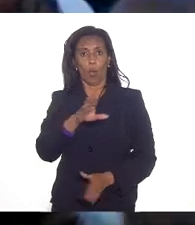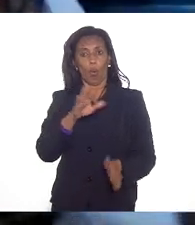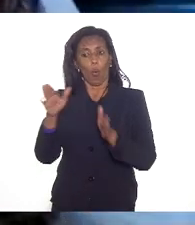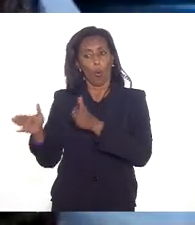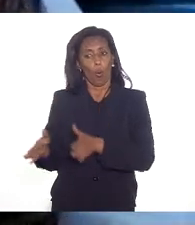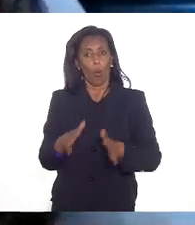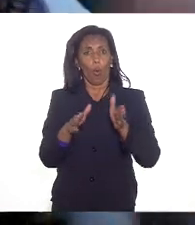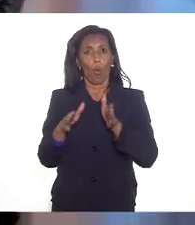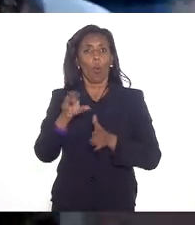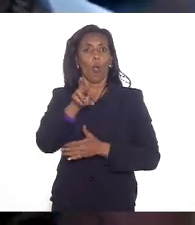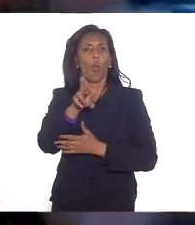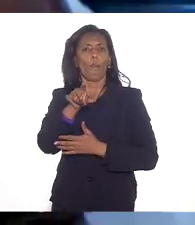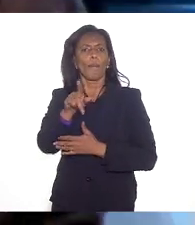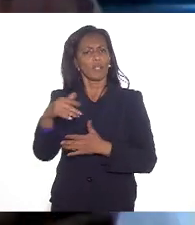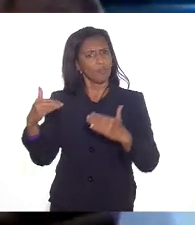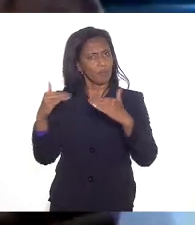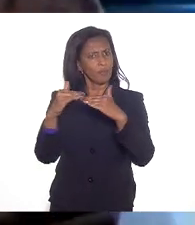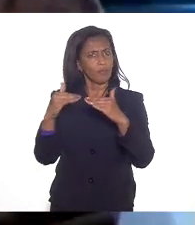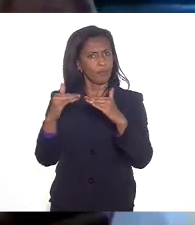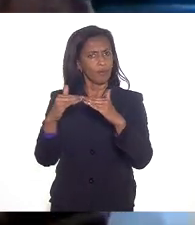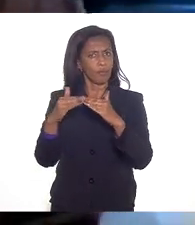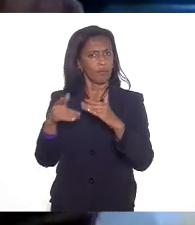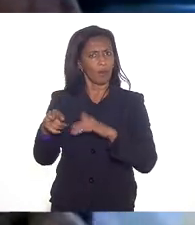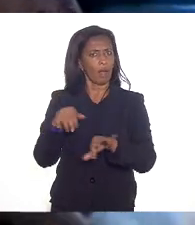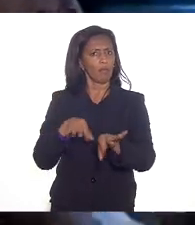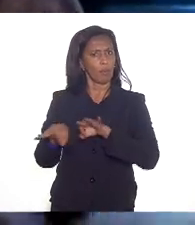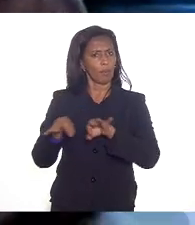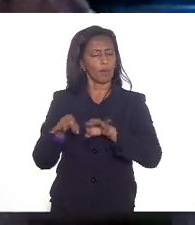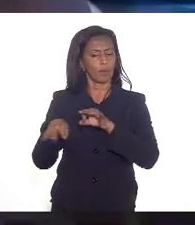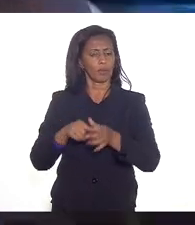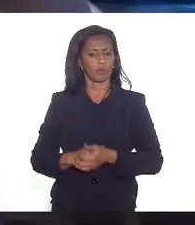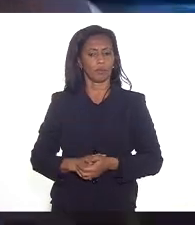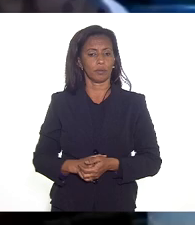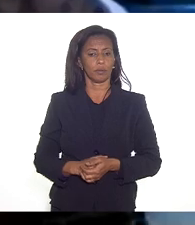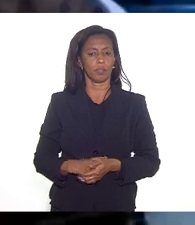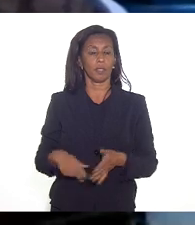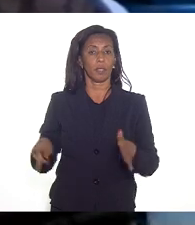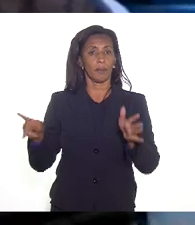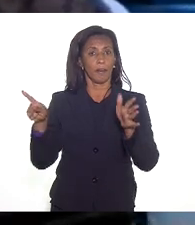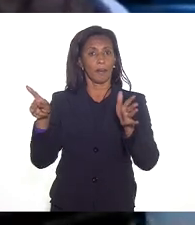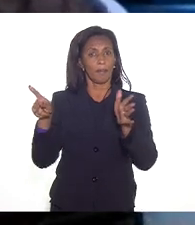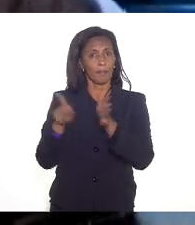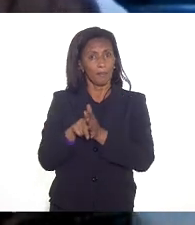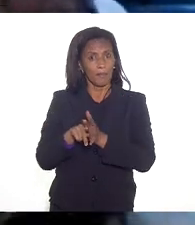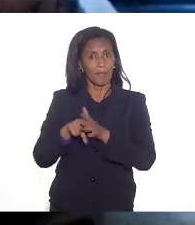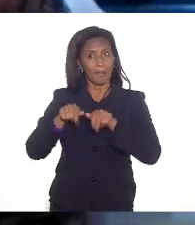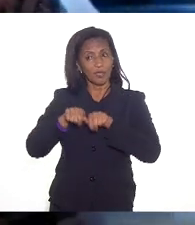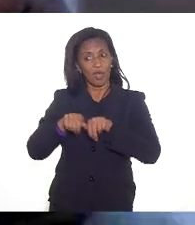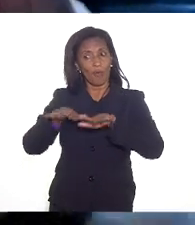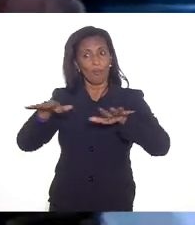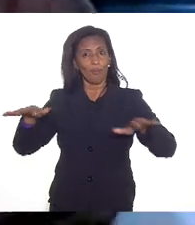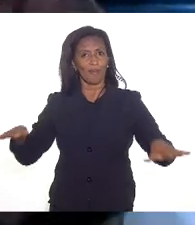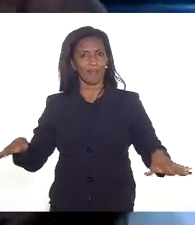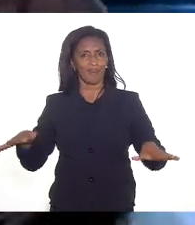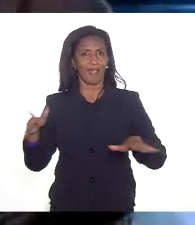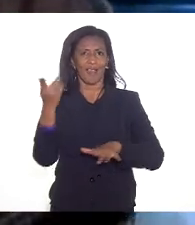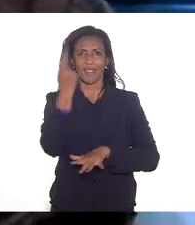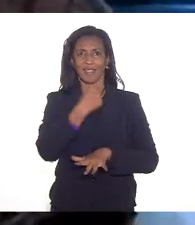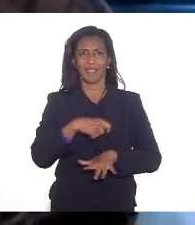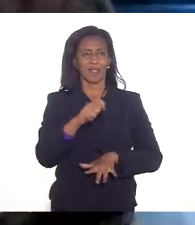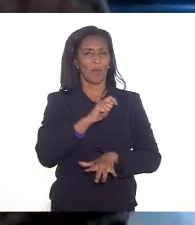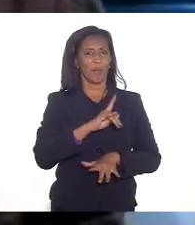ele é amplamente favorável a esse projeto e Perfect ampliar reciclagem sem usar